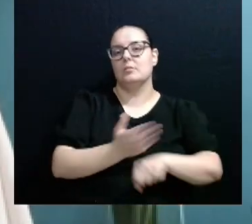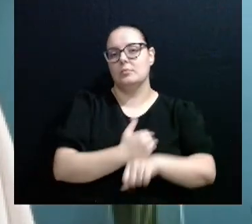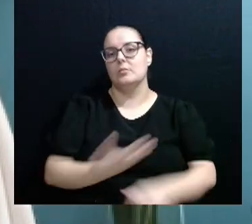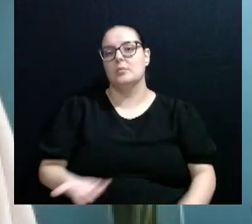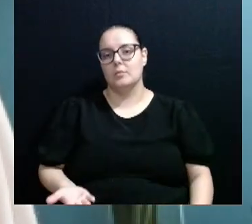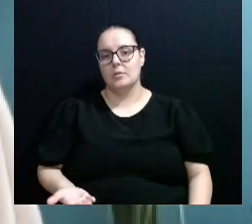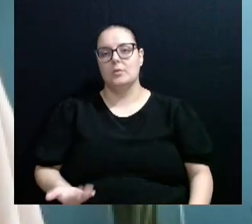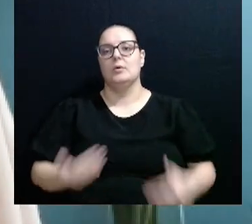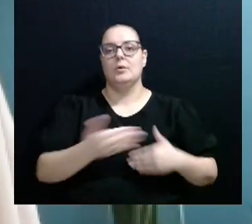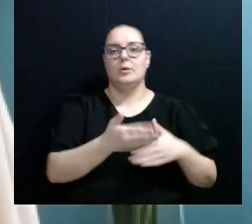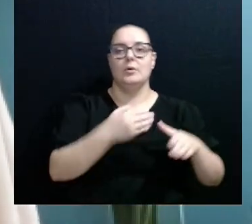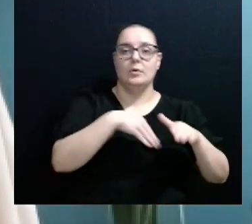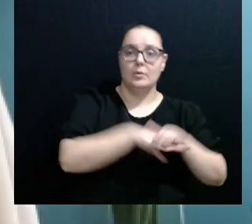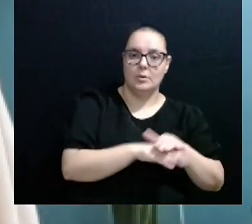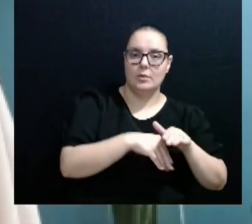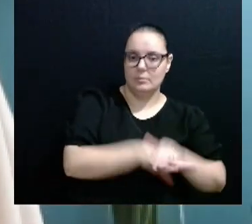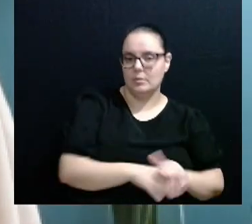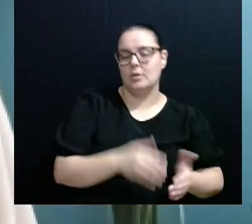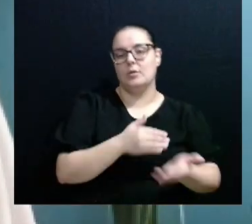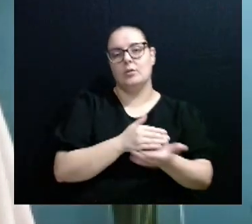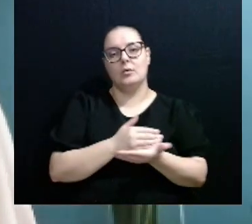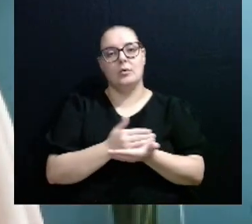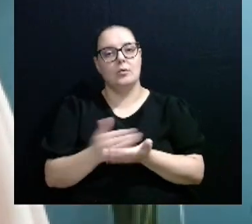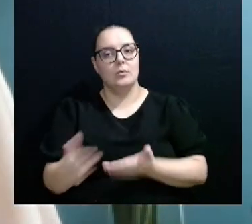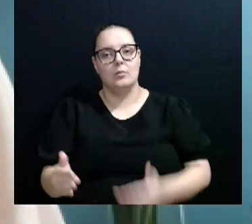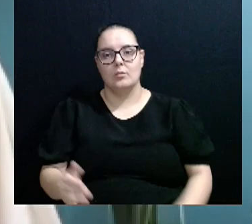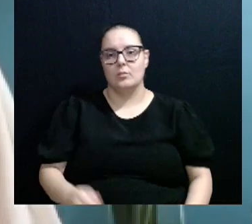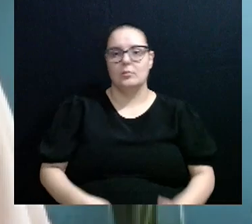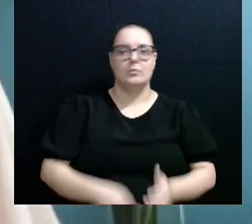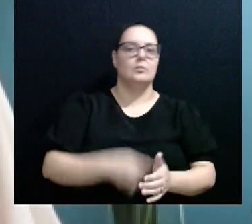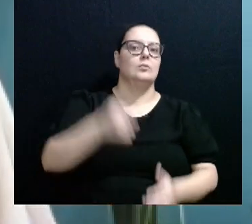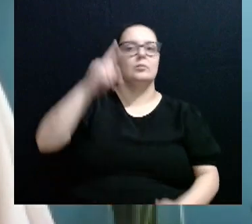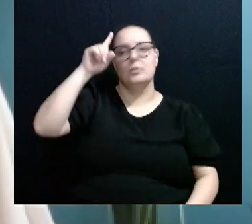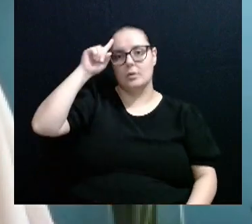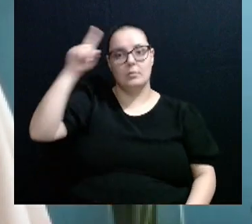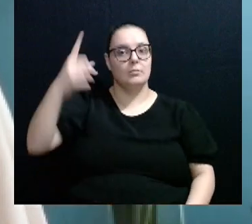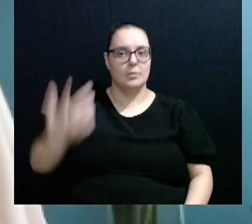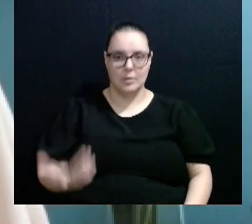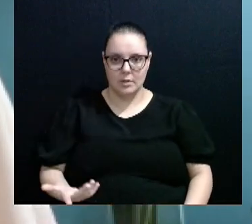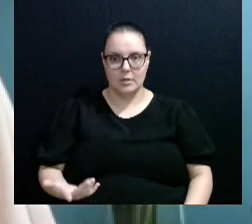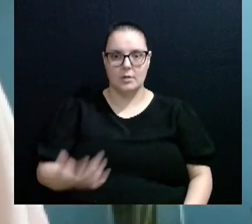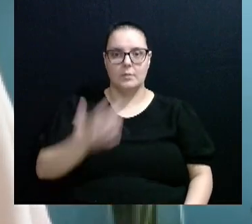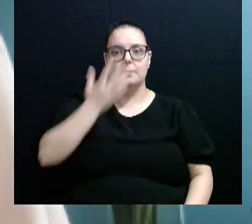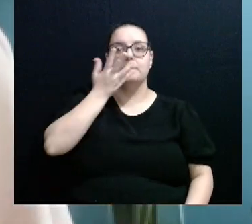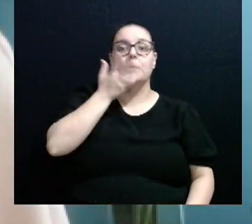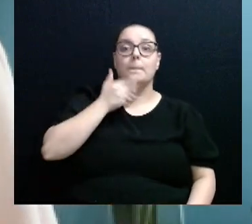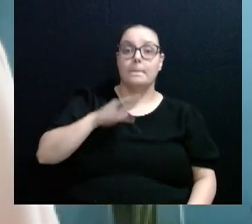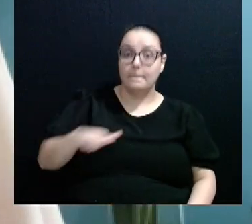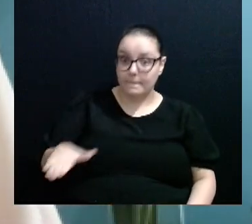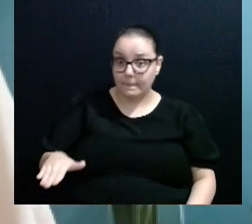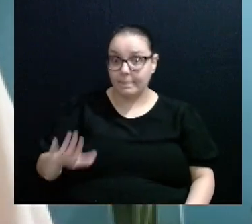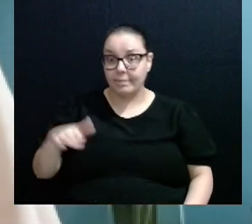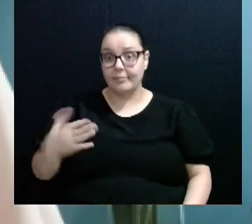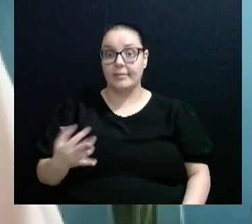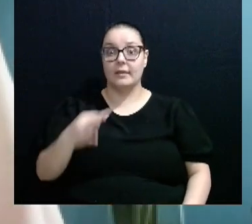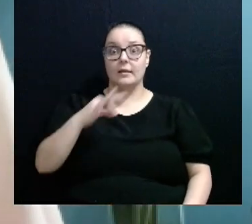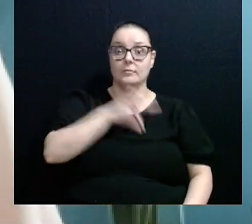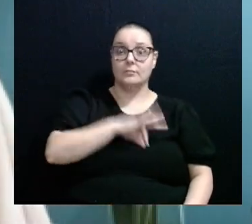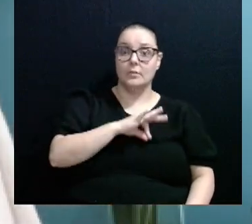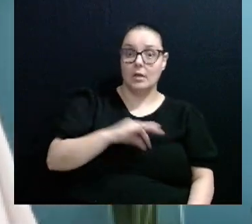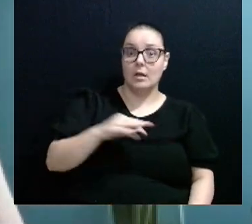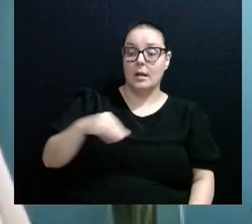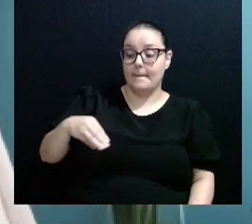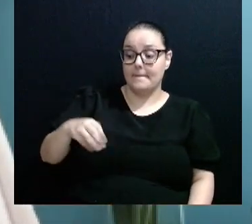dinheiro, tem que começar no dia 1. A criança, quando ela começa a ganhar mesada, ela tem que aprender